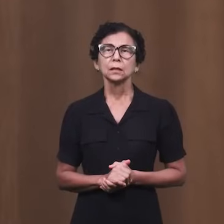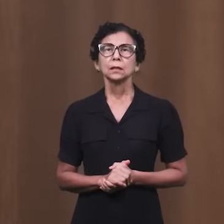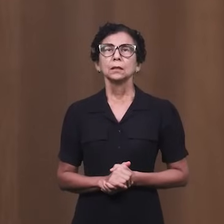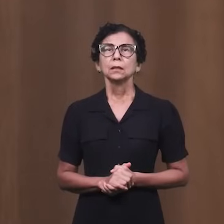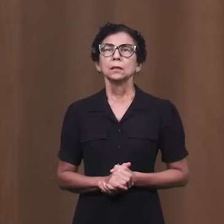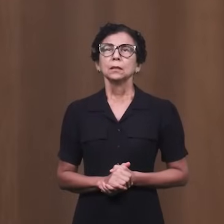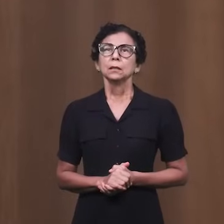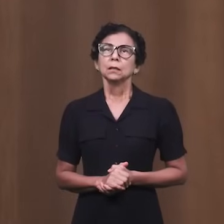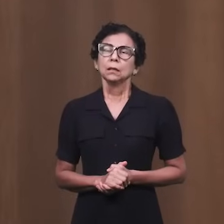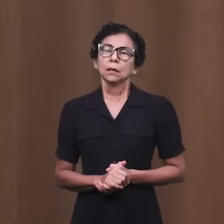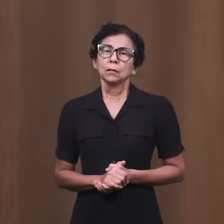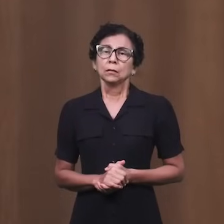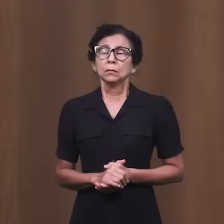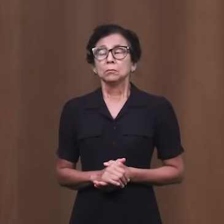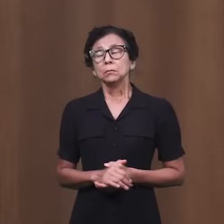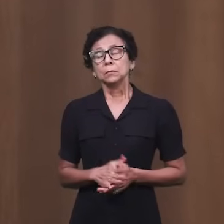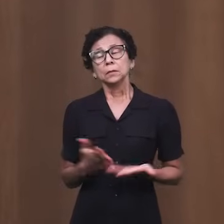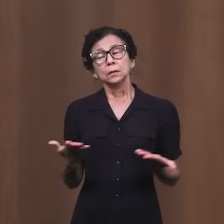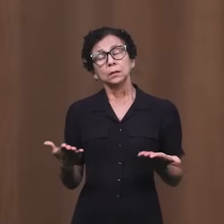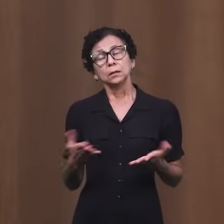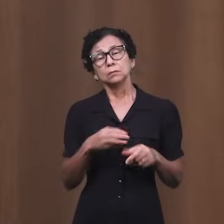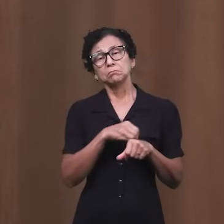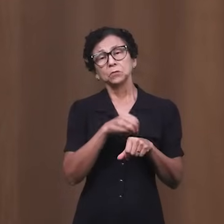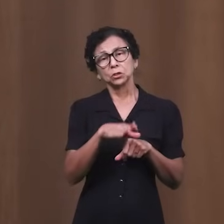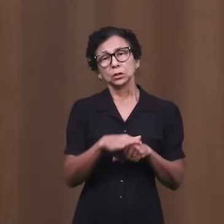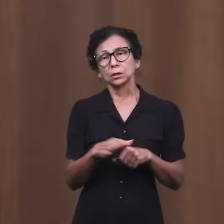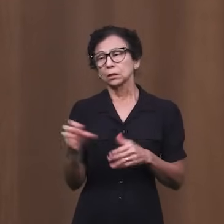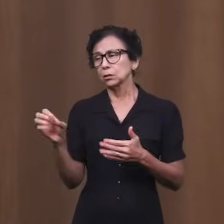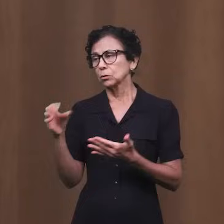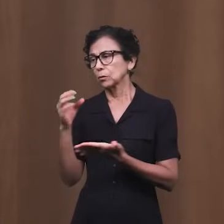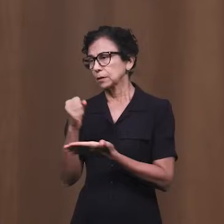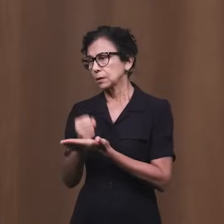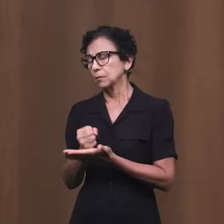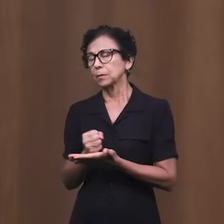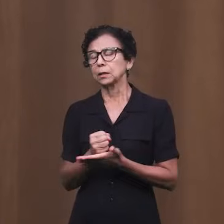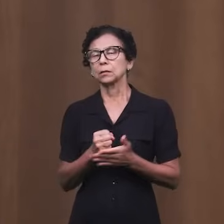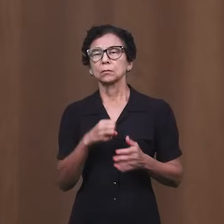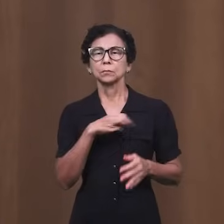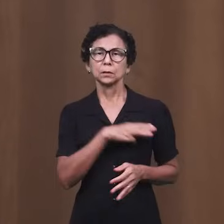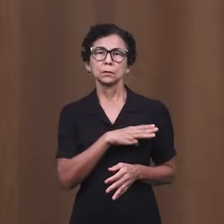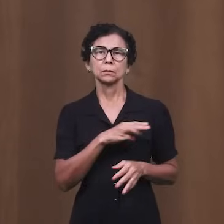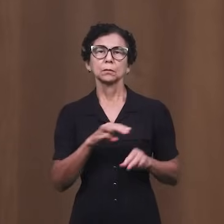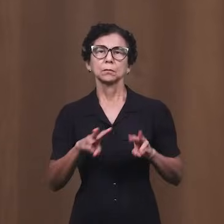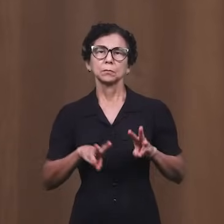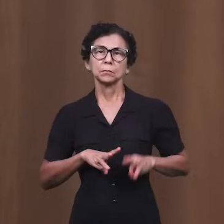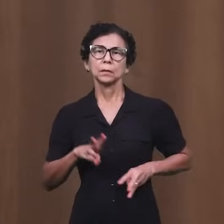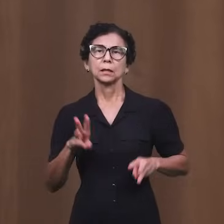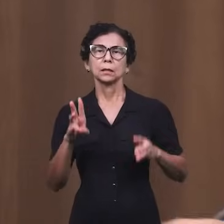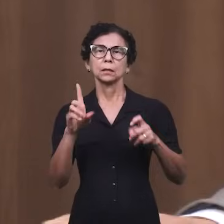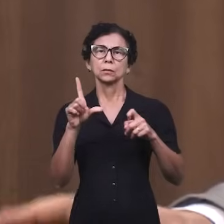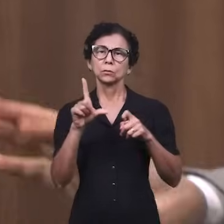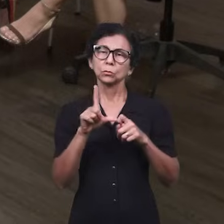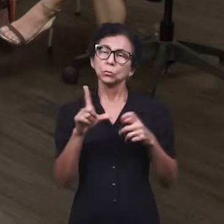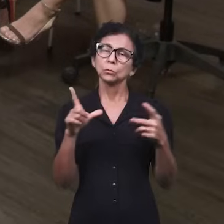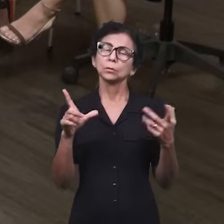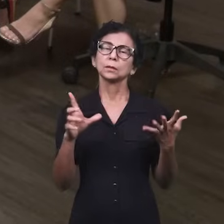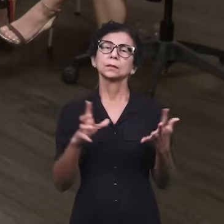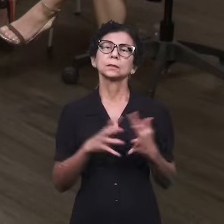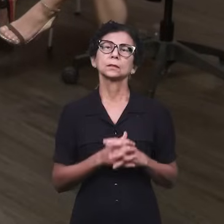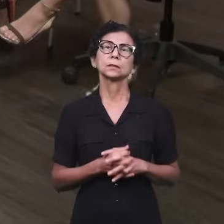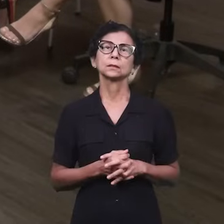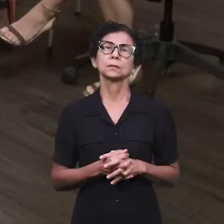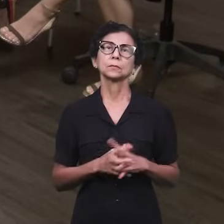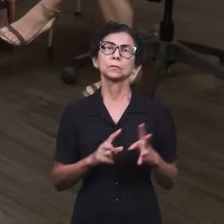se você vai começar a ler a Bíblia começar pelo novo testamento Mateus Marcos Lucas principalmente pro novo